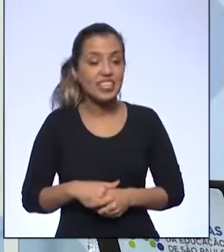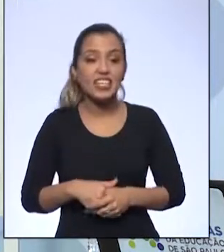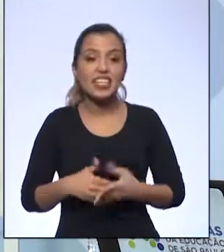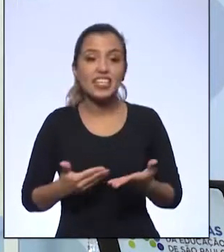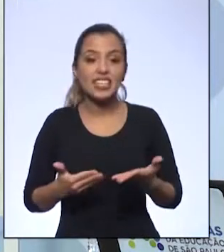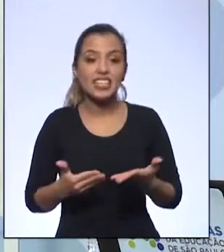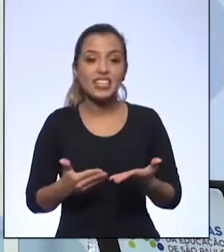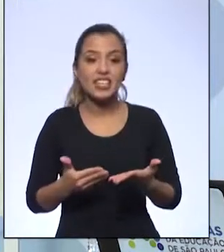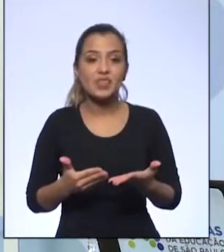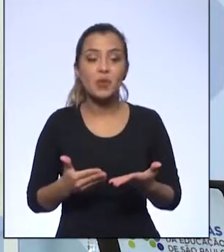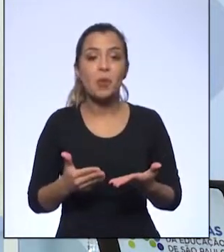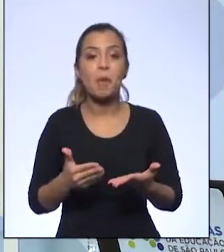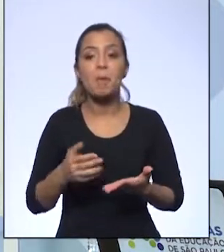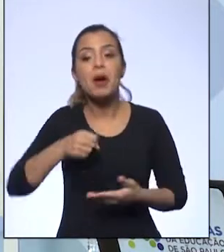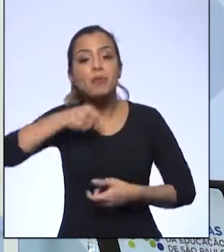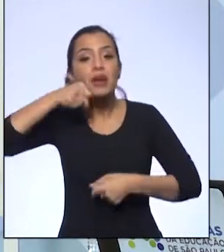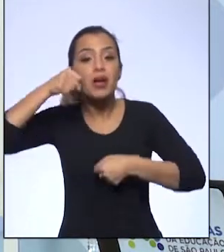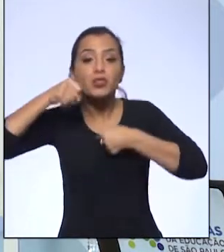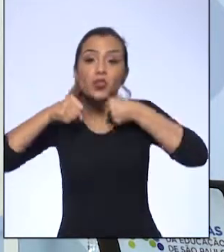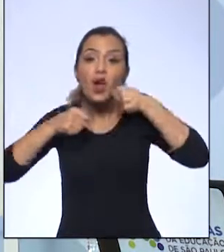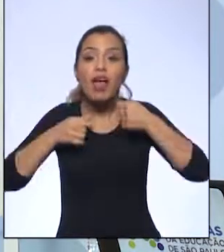barbeador elétrico?